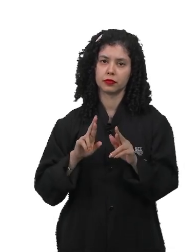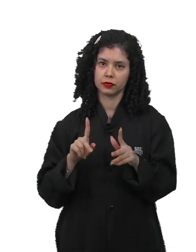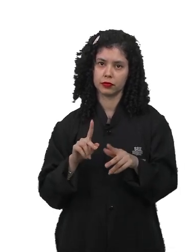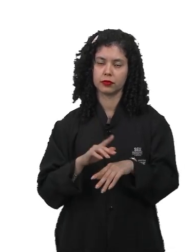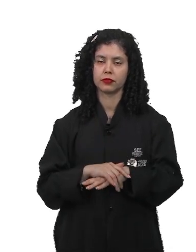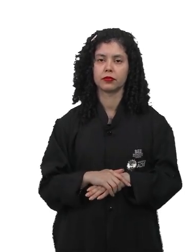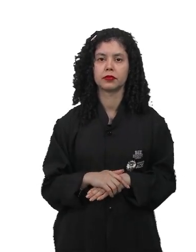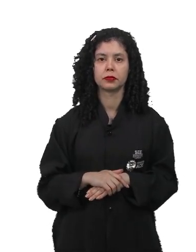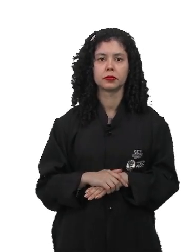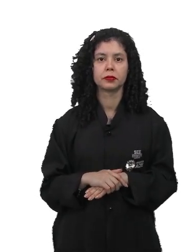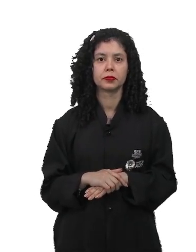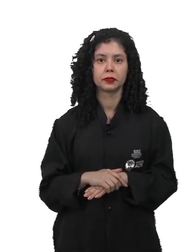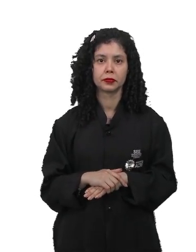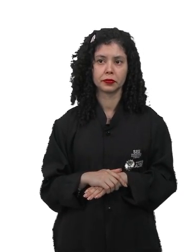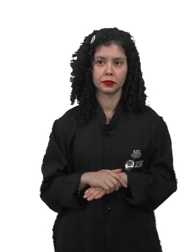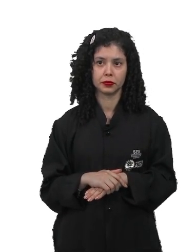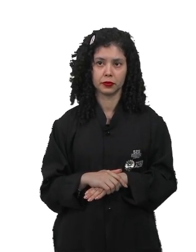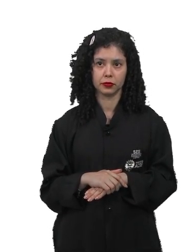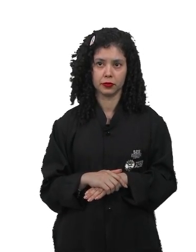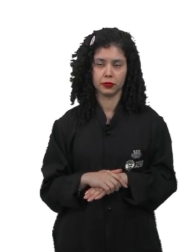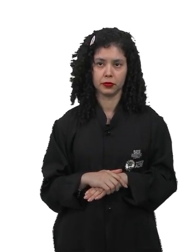diferente.